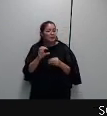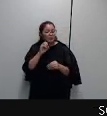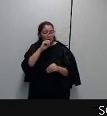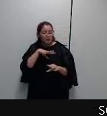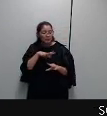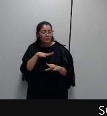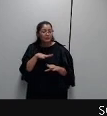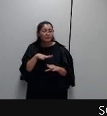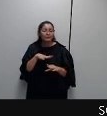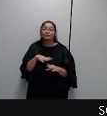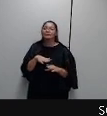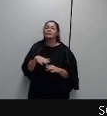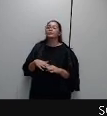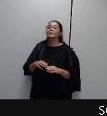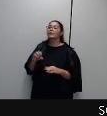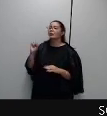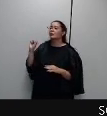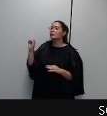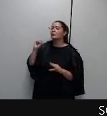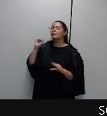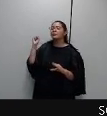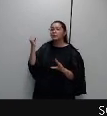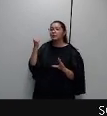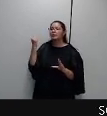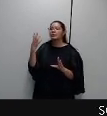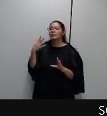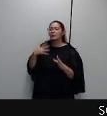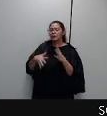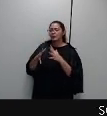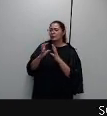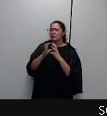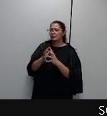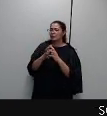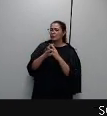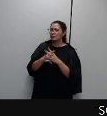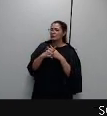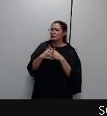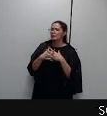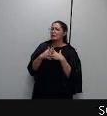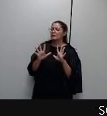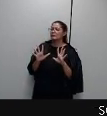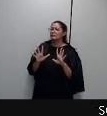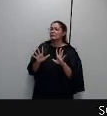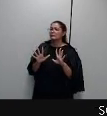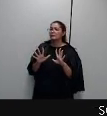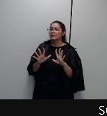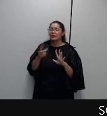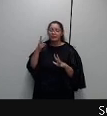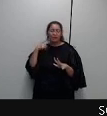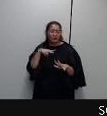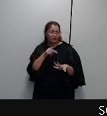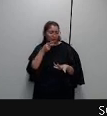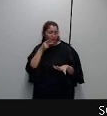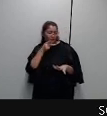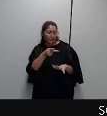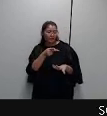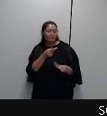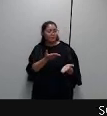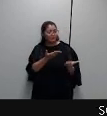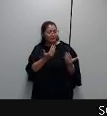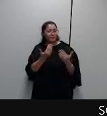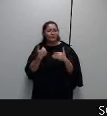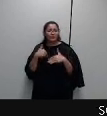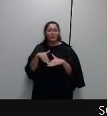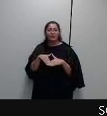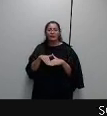nalidade confusão então eu ainda eu ainda pedindo vênia na a eminente ministra Regina acho